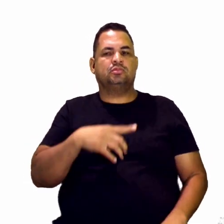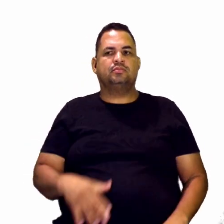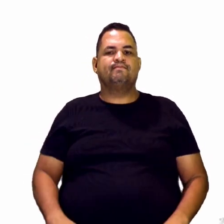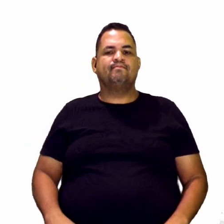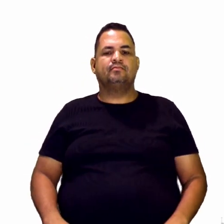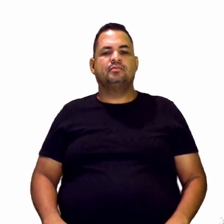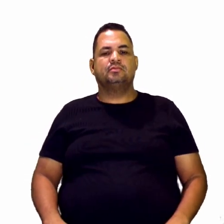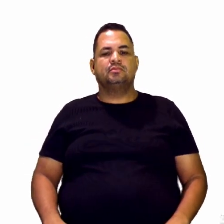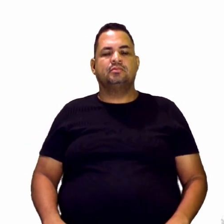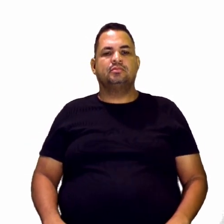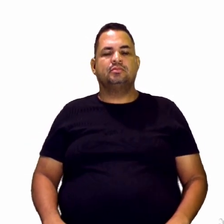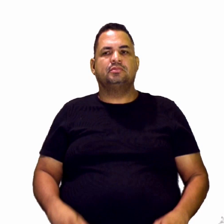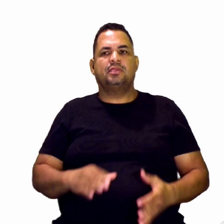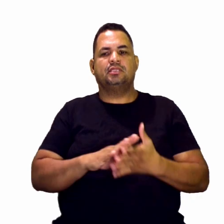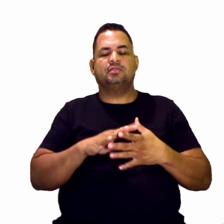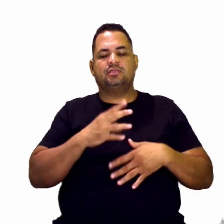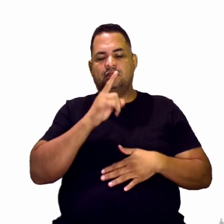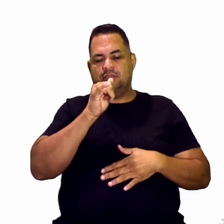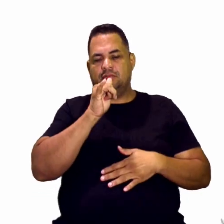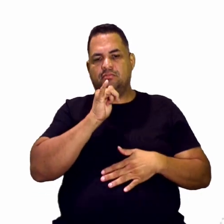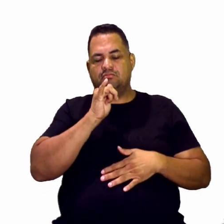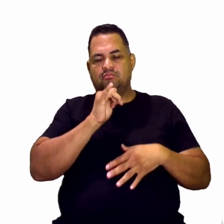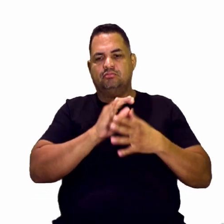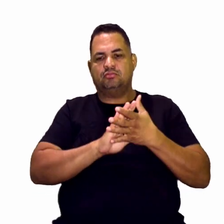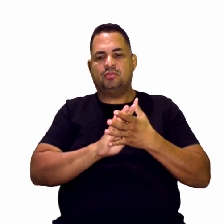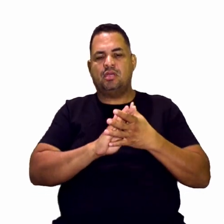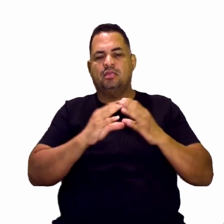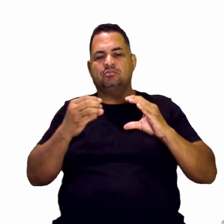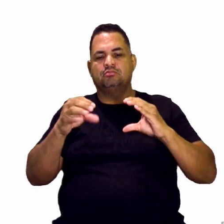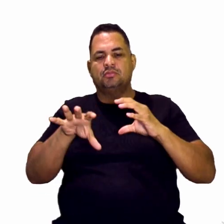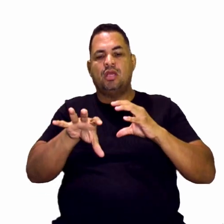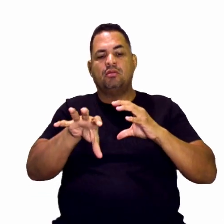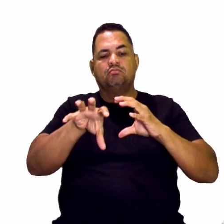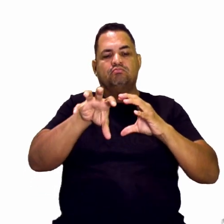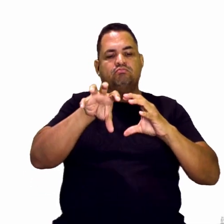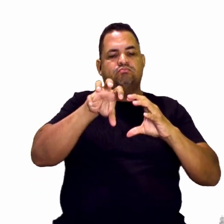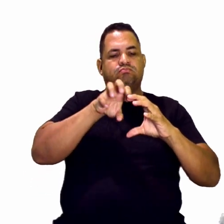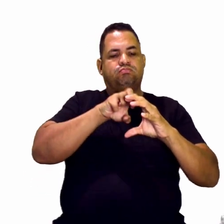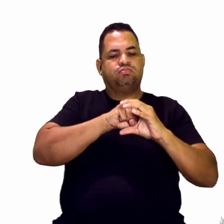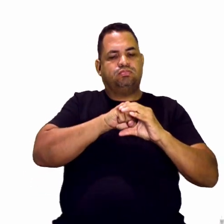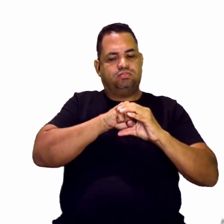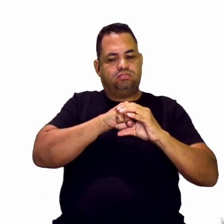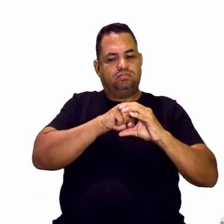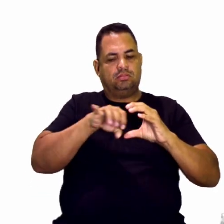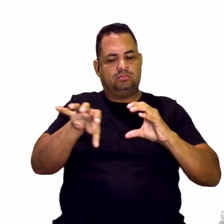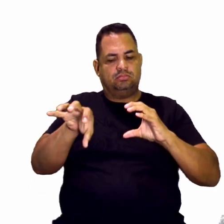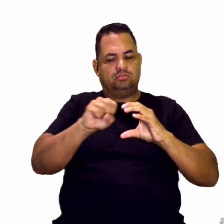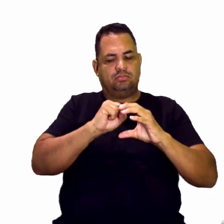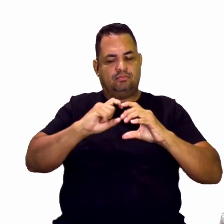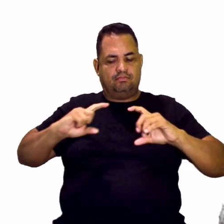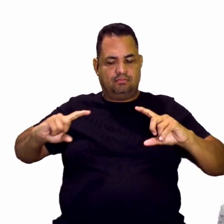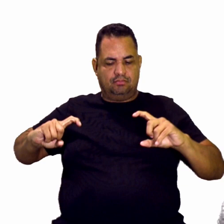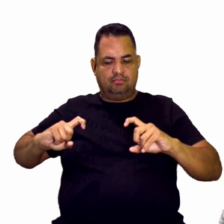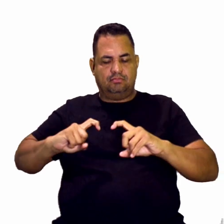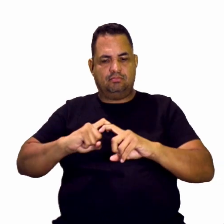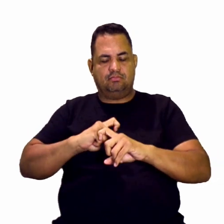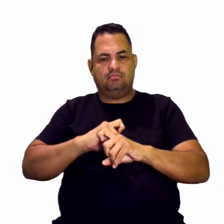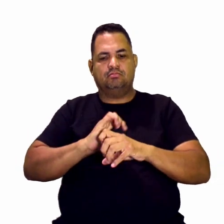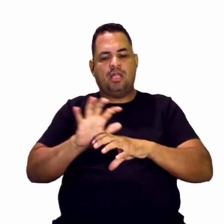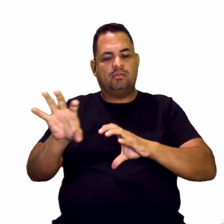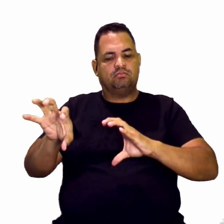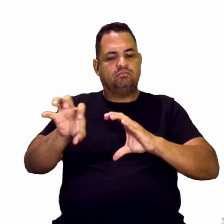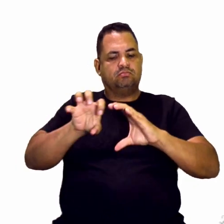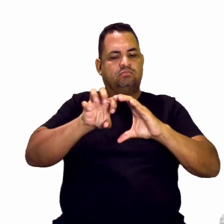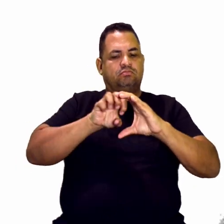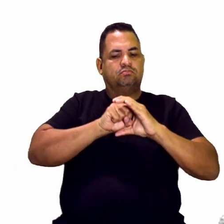vai fagocitar uma bactéria, tá bom? Ou seja, ela vai engolir essa bactéria, ela vai puxar essa bactéria para